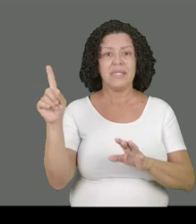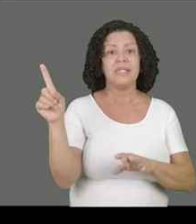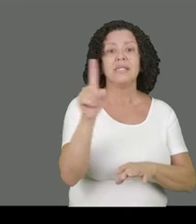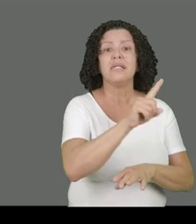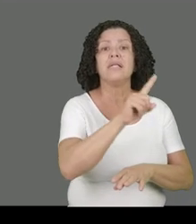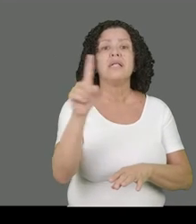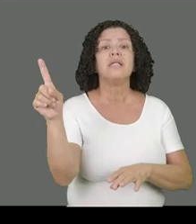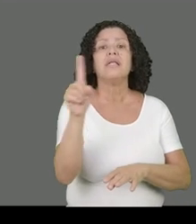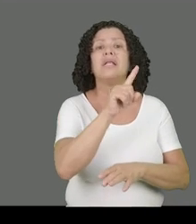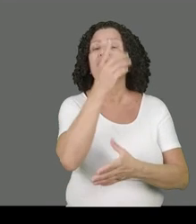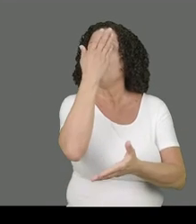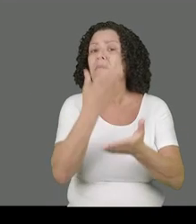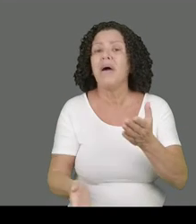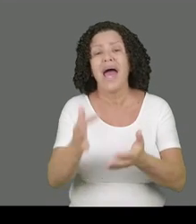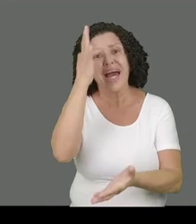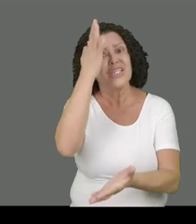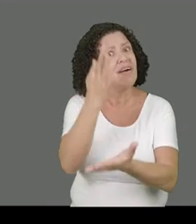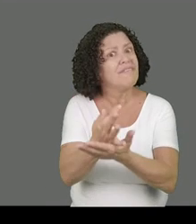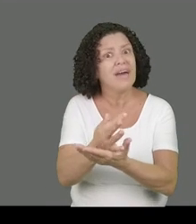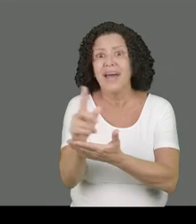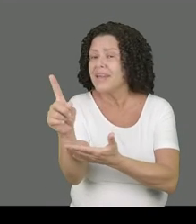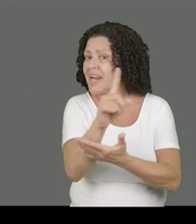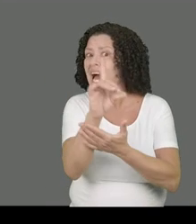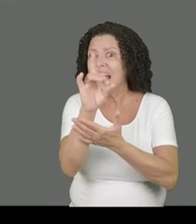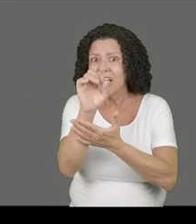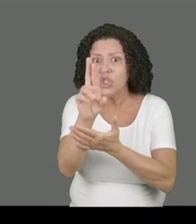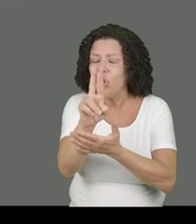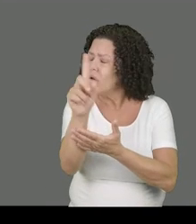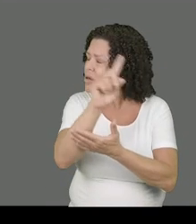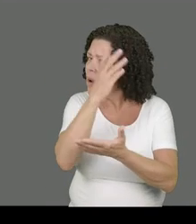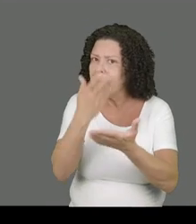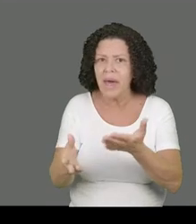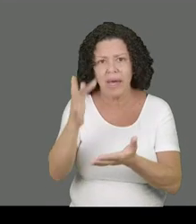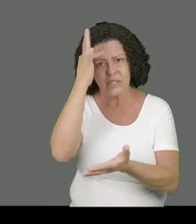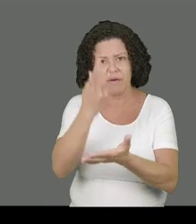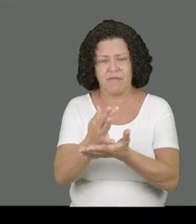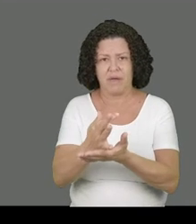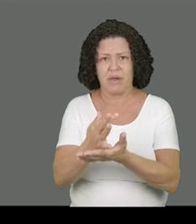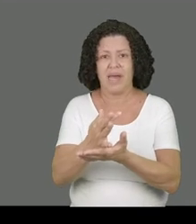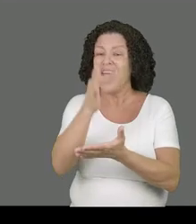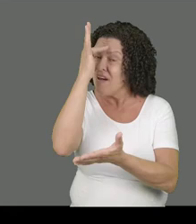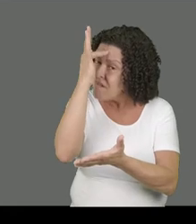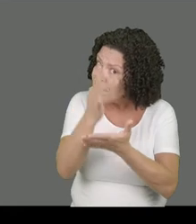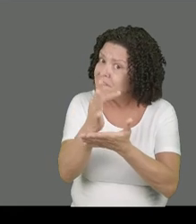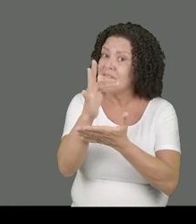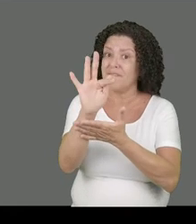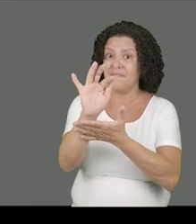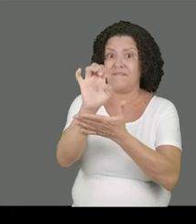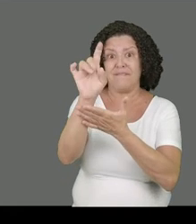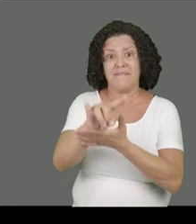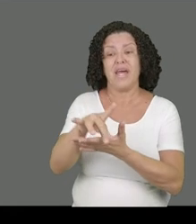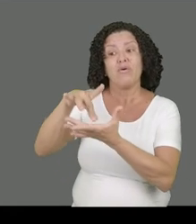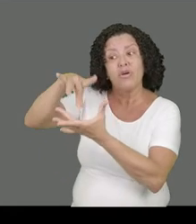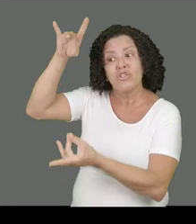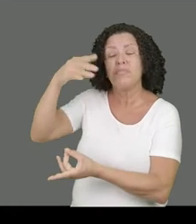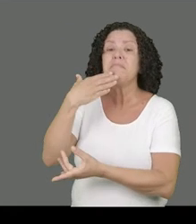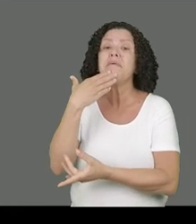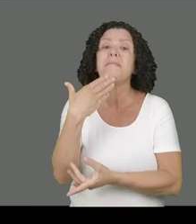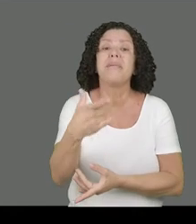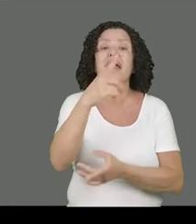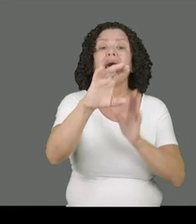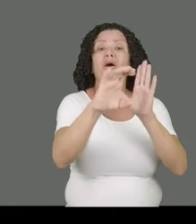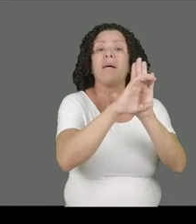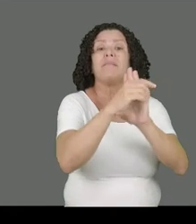Irmã Zarabatana, não percam a fé diante das dores. Exatamente aquela fé que os